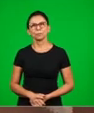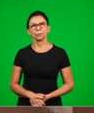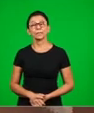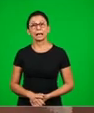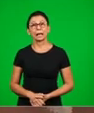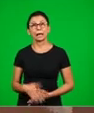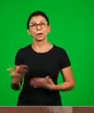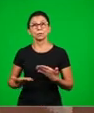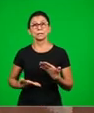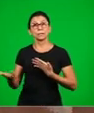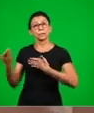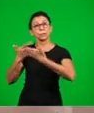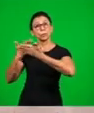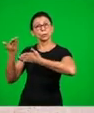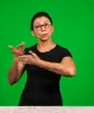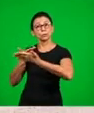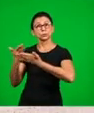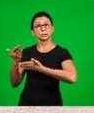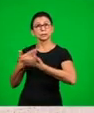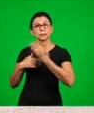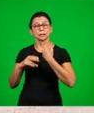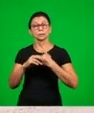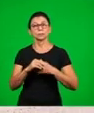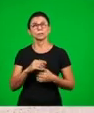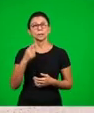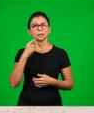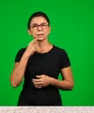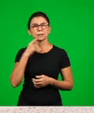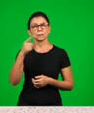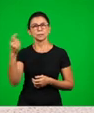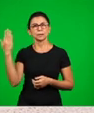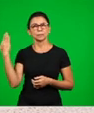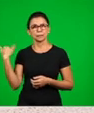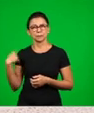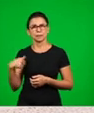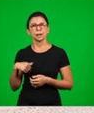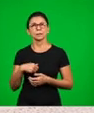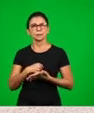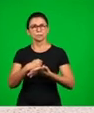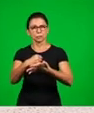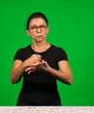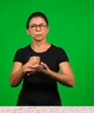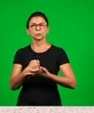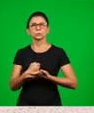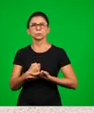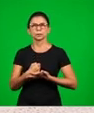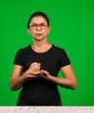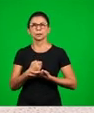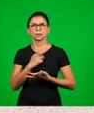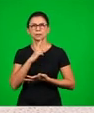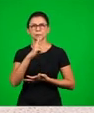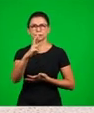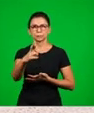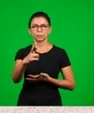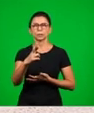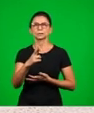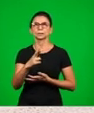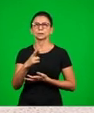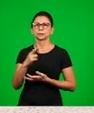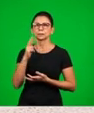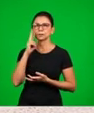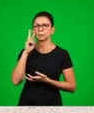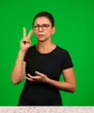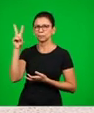bastante para a resposta da pergunta que foi feita a semana passada. Então nós vamos deixar para os irmãos mais uma aqui, importante, e contamos